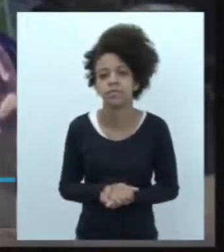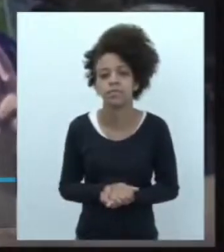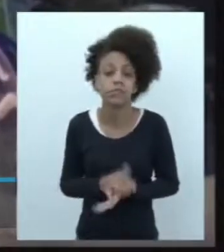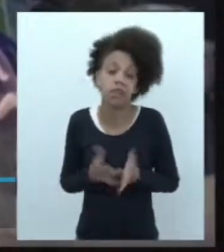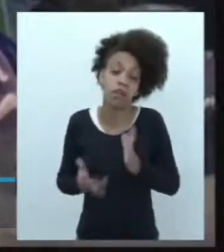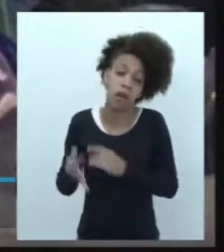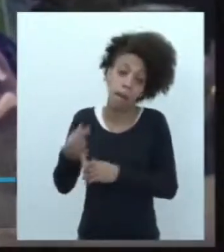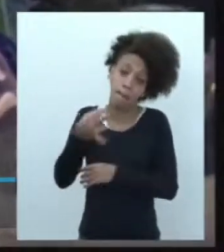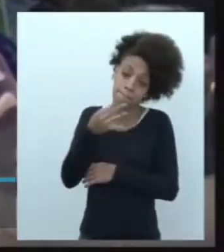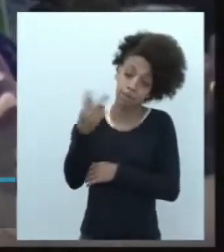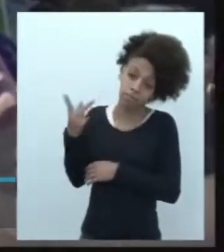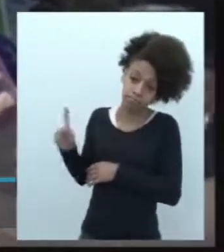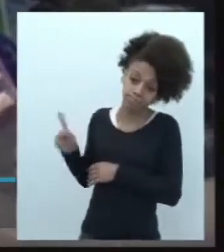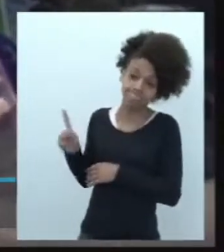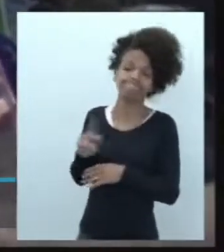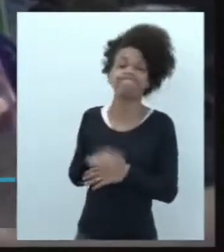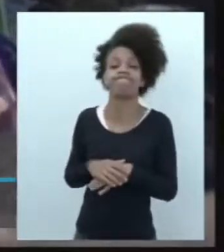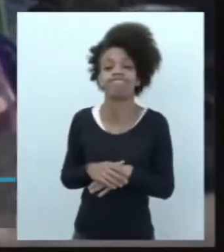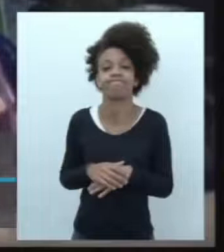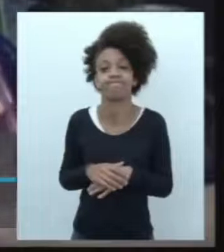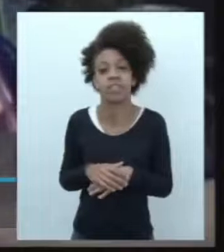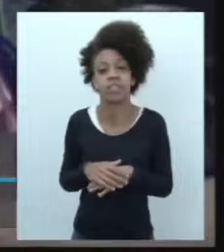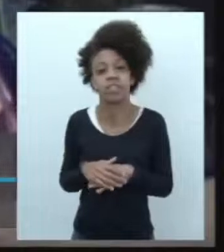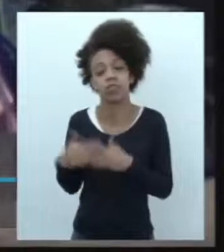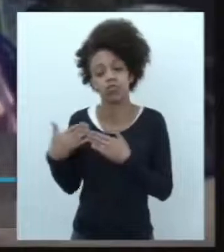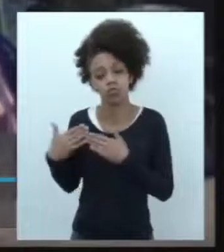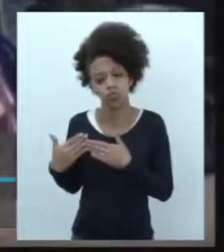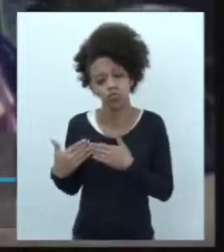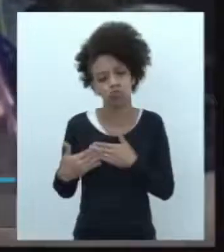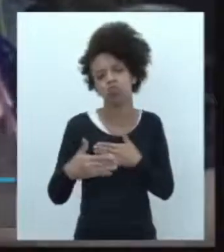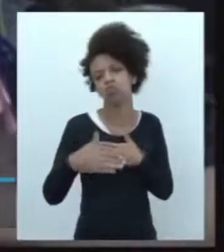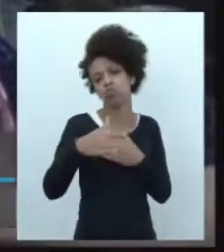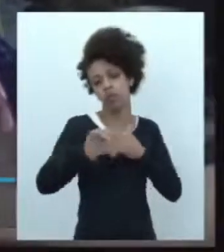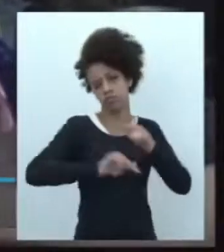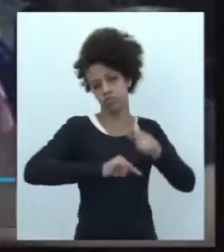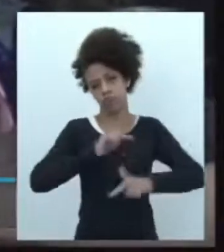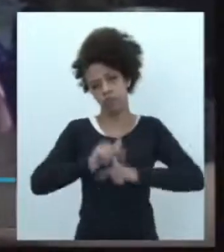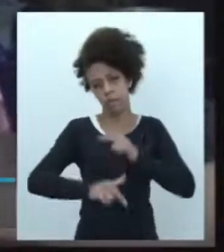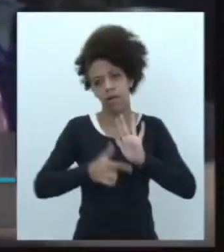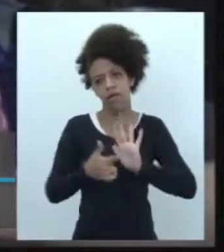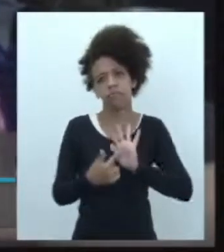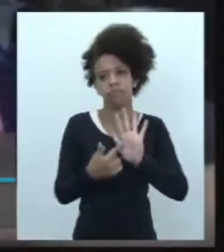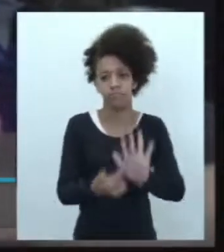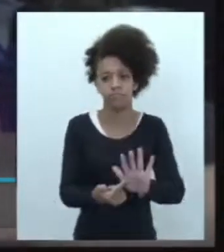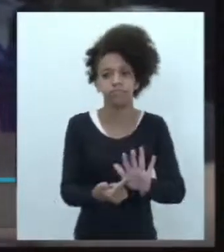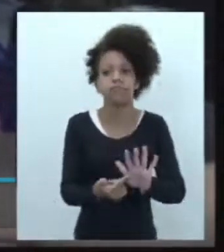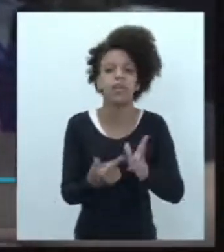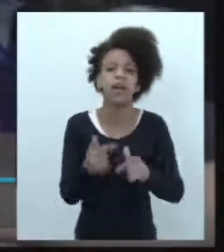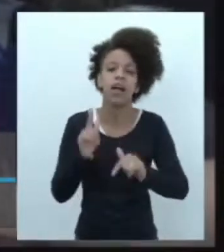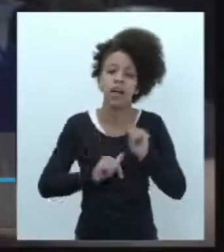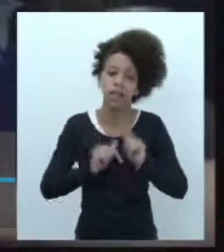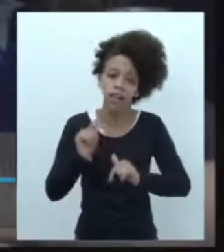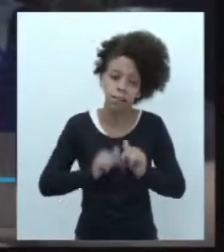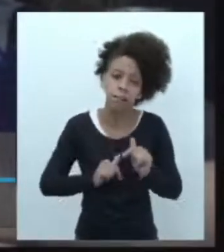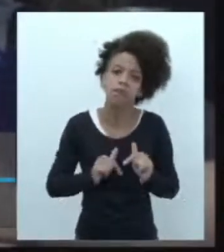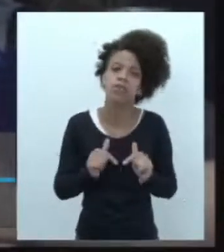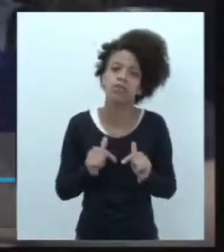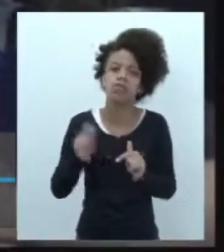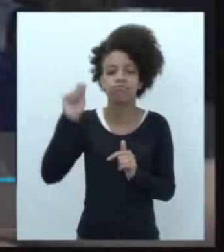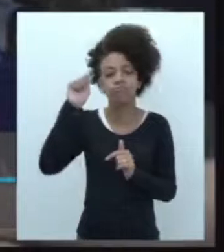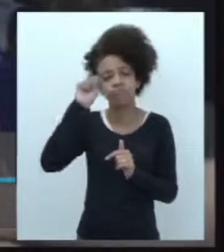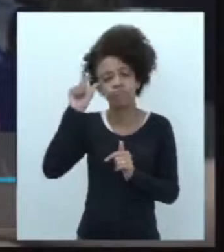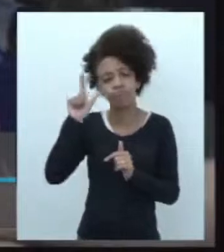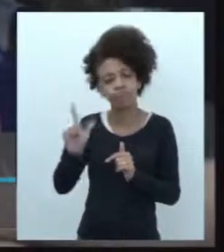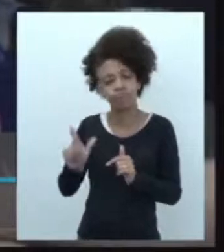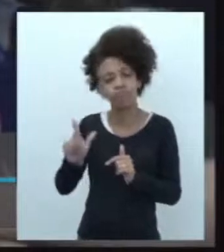Eu, particularmente, desde sempre, desde o início do meu trabalho, trouxe elementos, né, da cultura